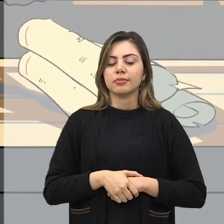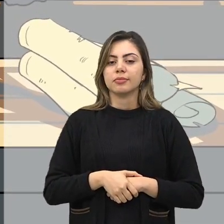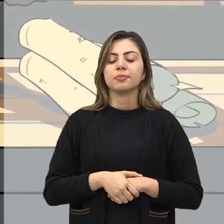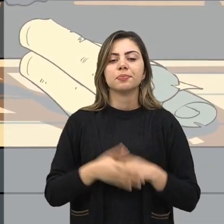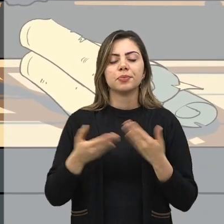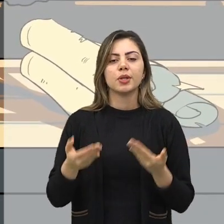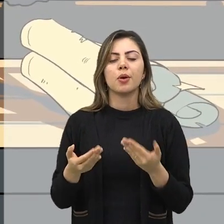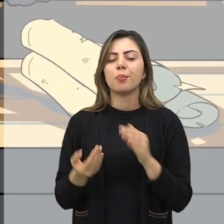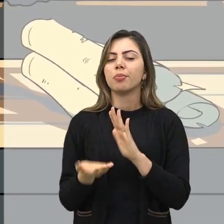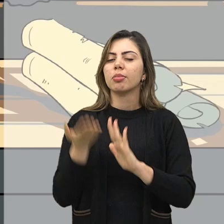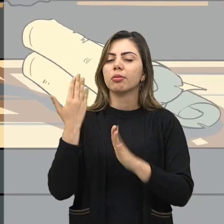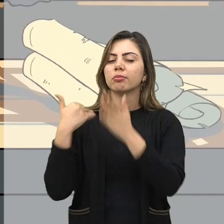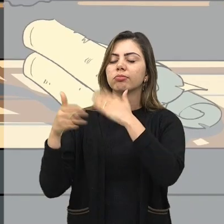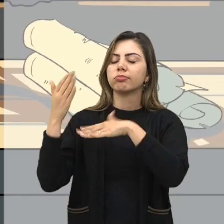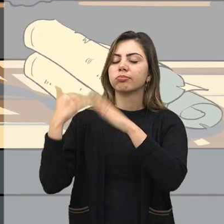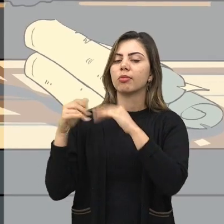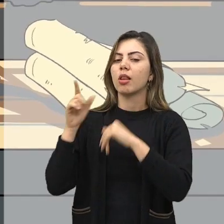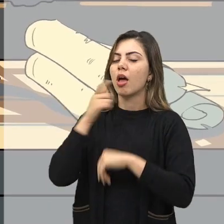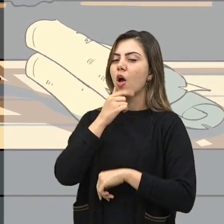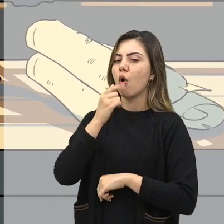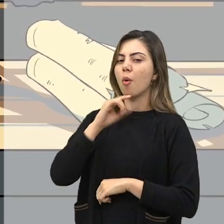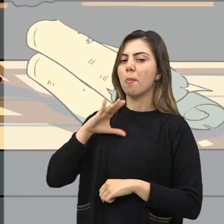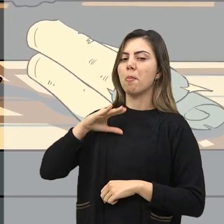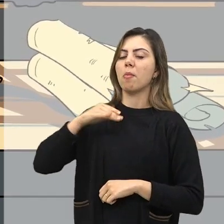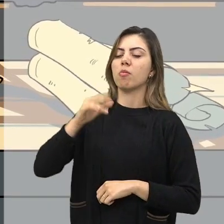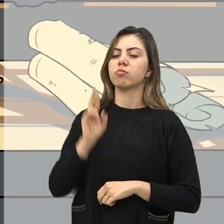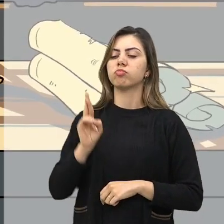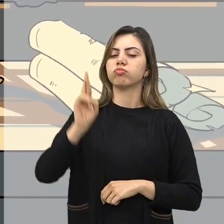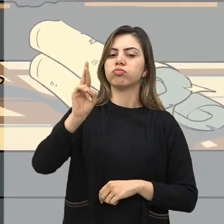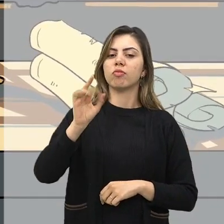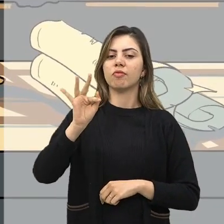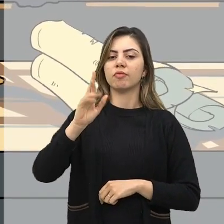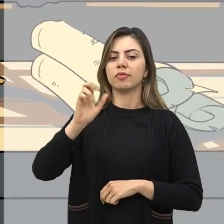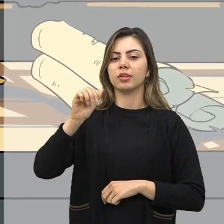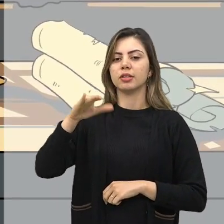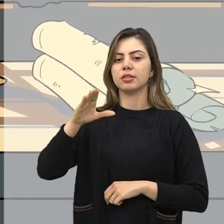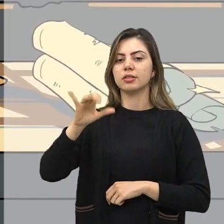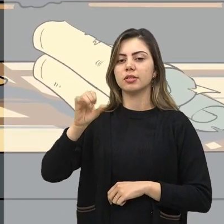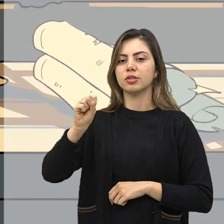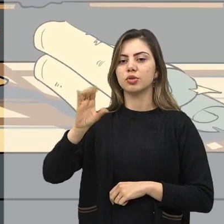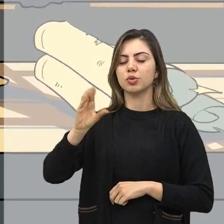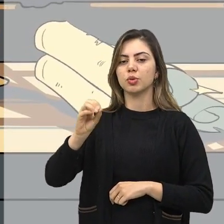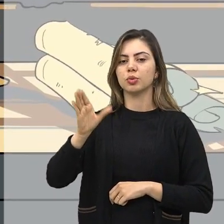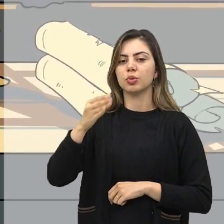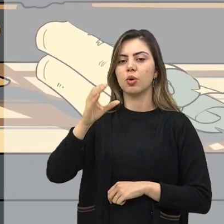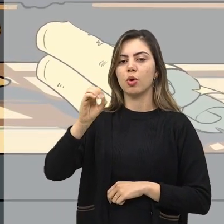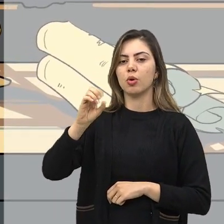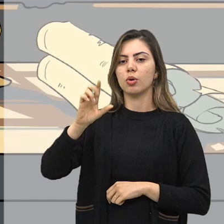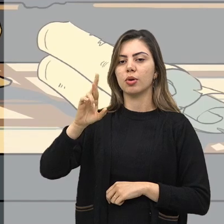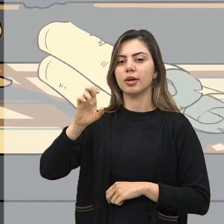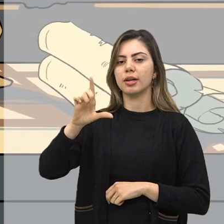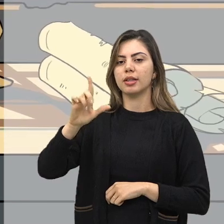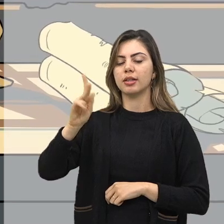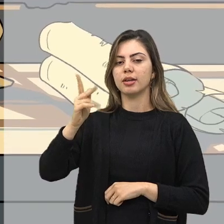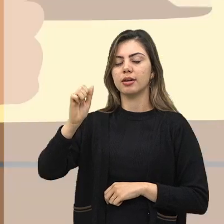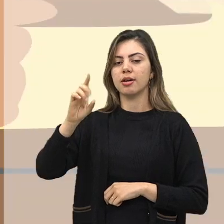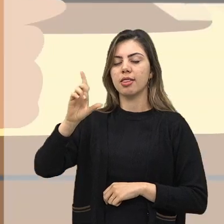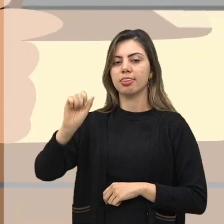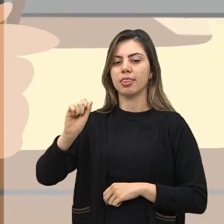Tudo começou quando nosso corajoso líder, Francisco de Orellana, nos levou em uma expedição pelo